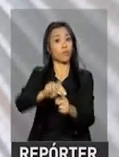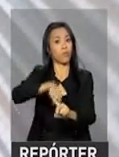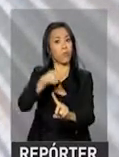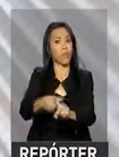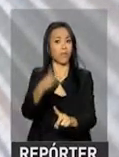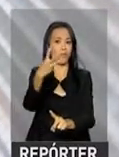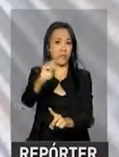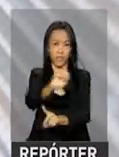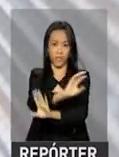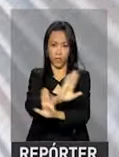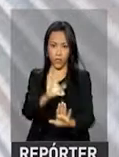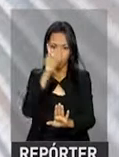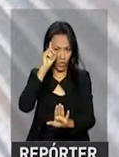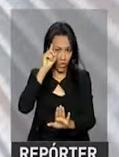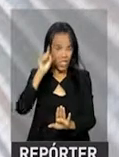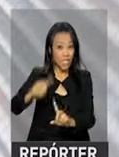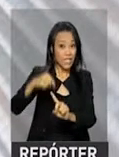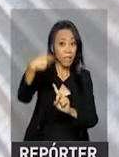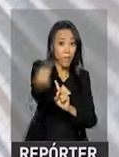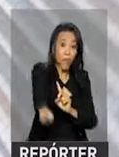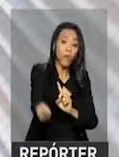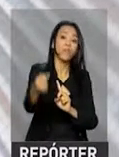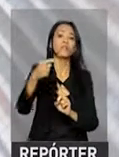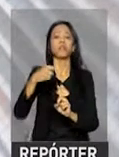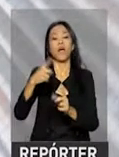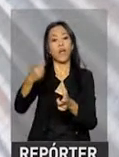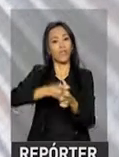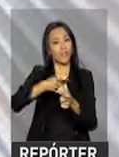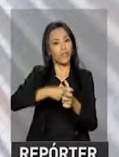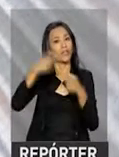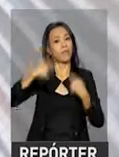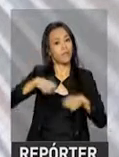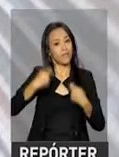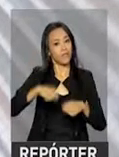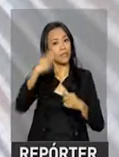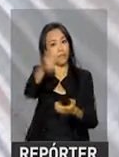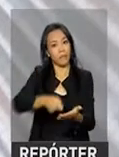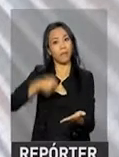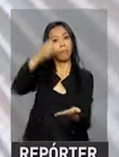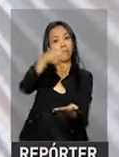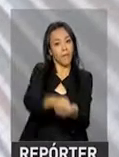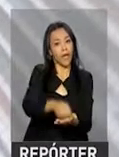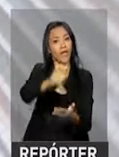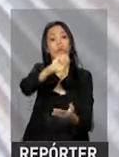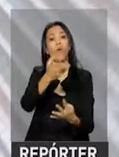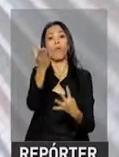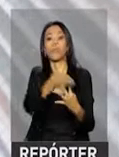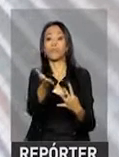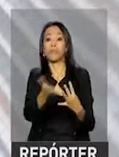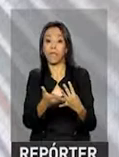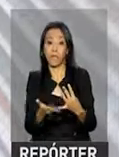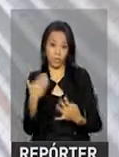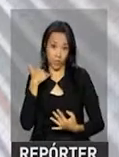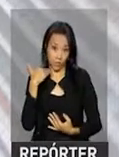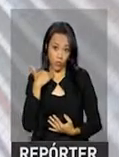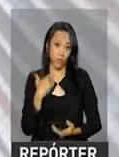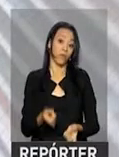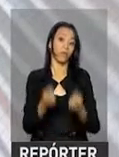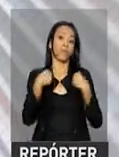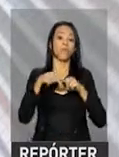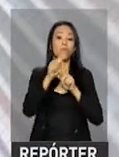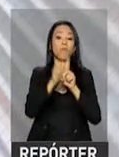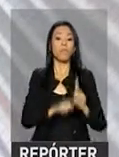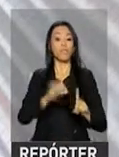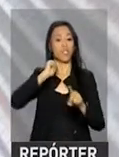30 dias depois disso a dívida precisa ser quitada ou parcelada pelos bancos em abril